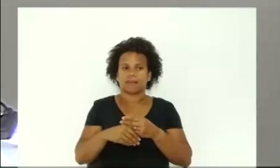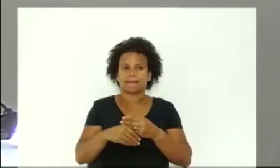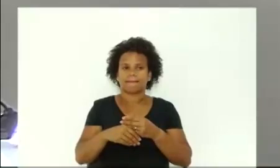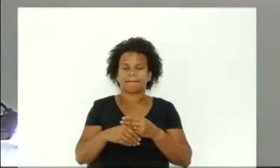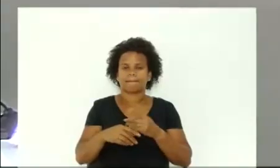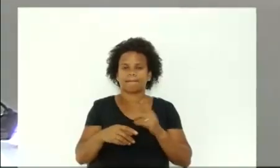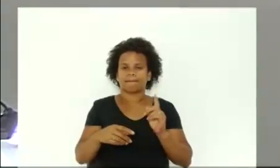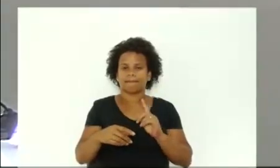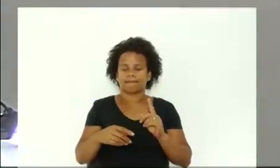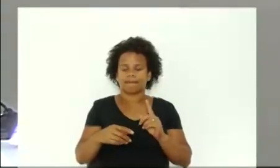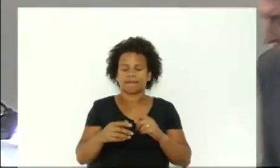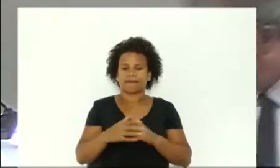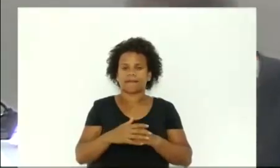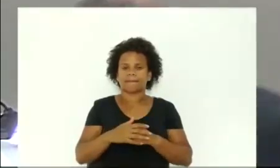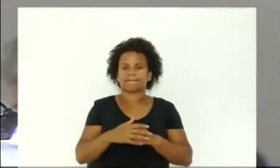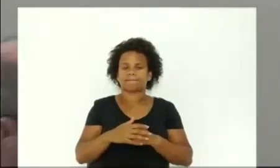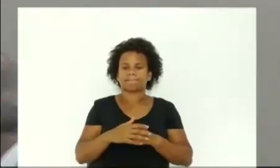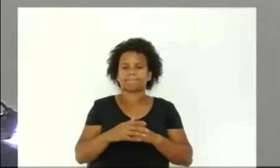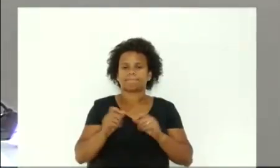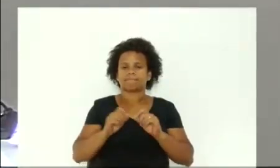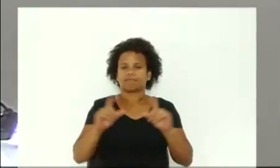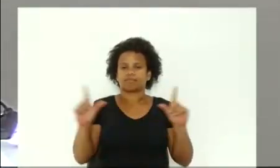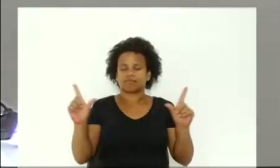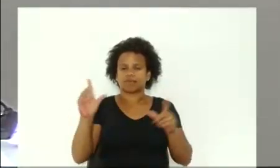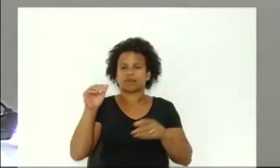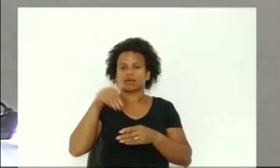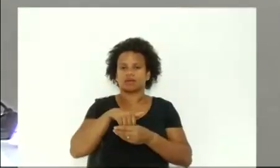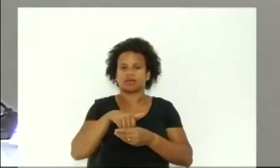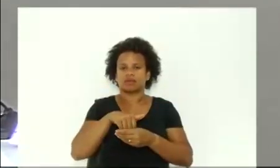Está aberto o painel para votação.